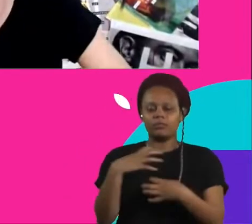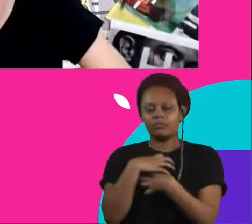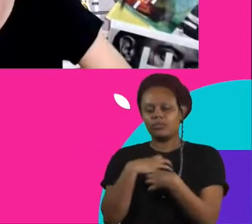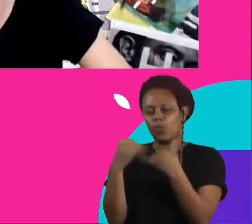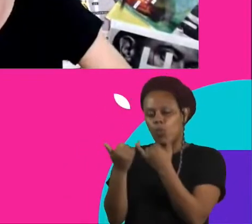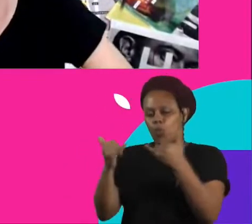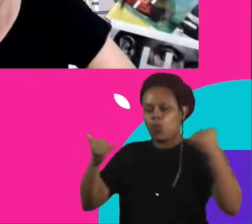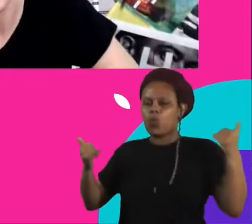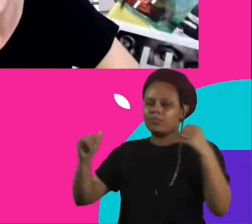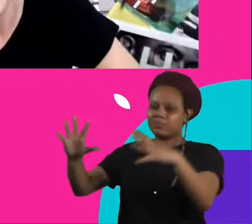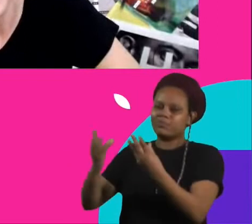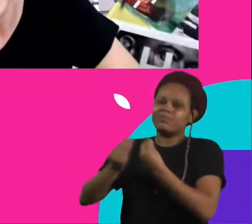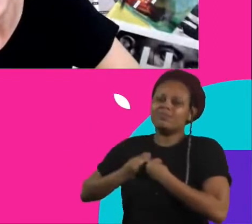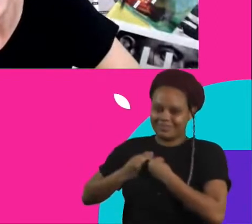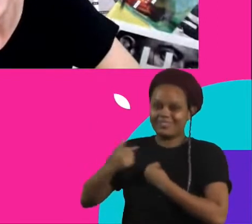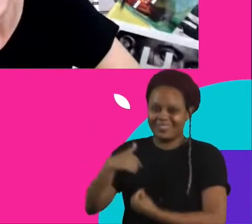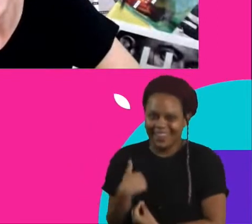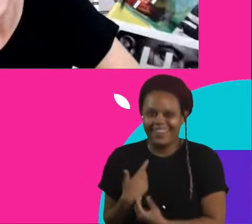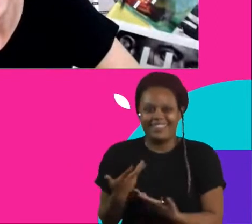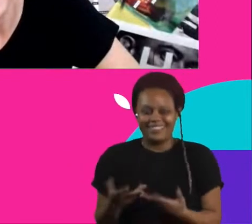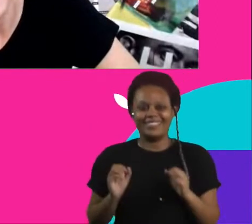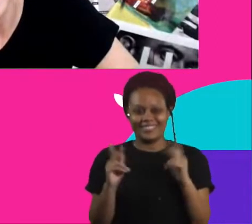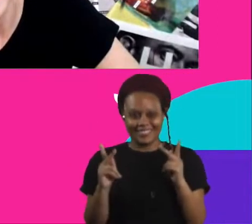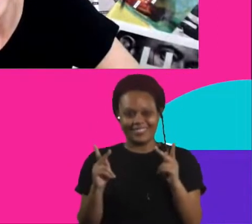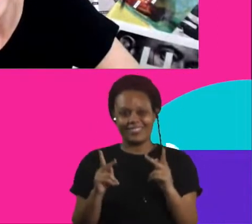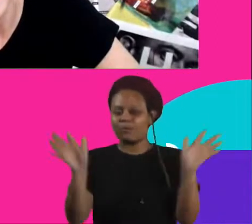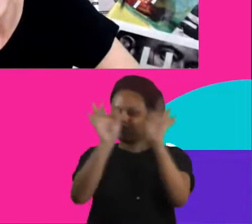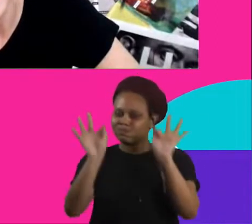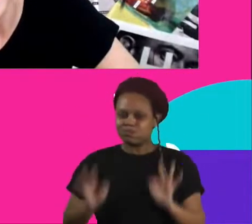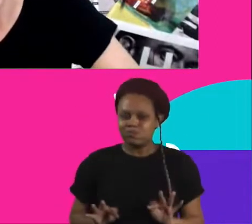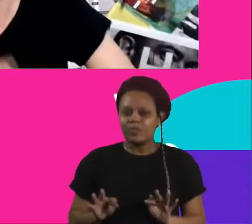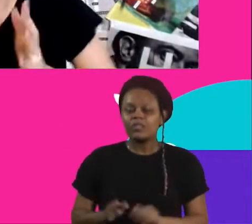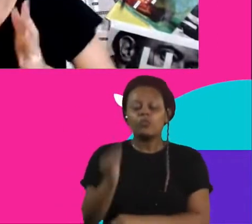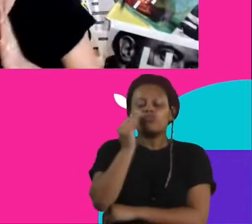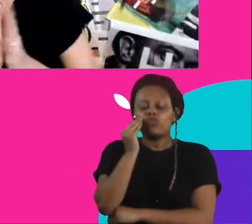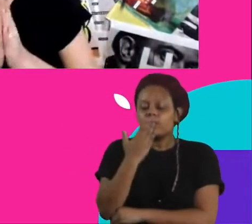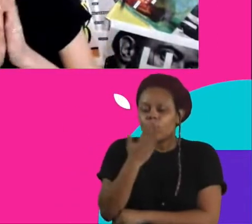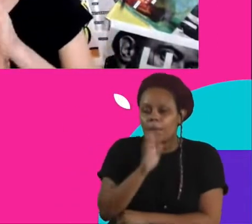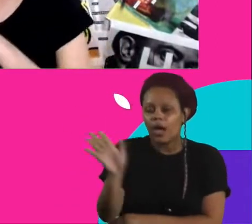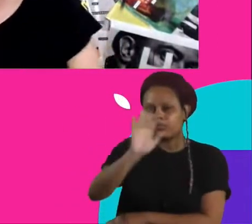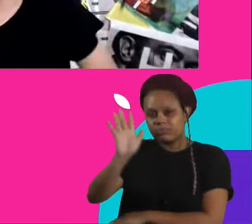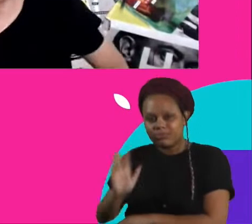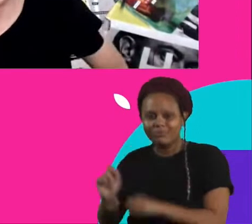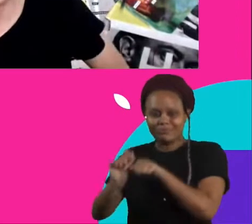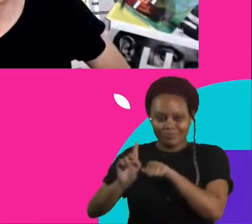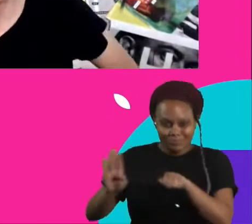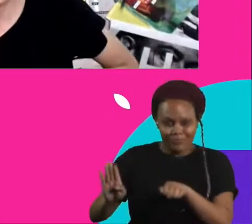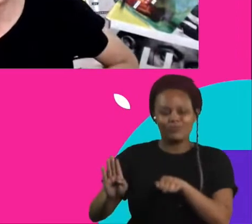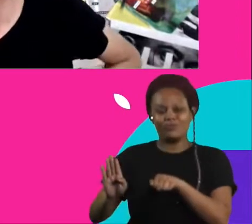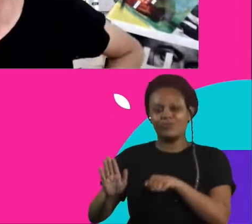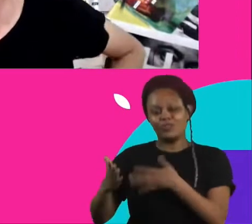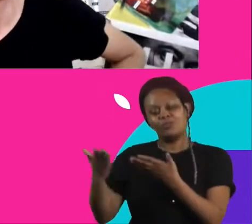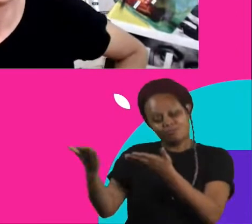energia daqui, essa sua alegria contagiante, como sempre. Então estou muito feliz e quero mandar um beijo para todo mundo do Social Guru e agradecer esse